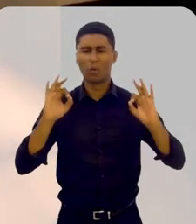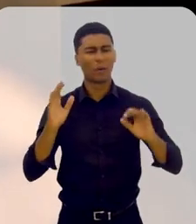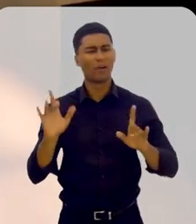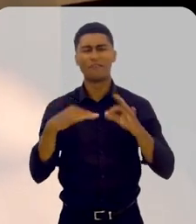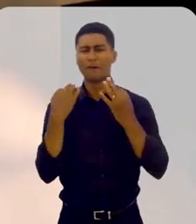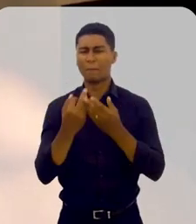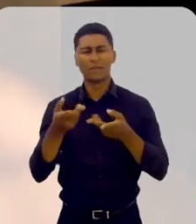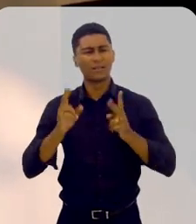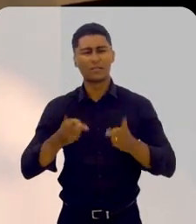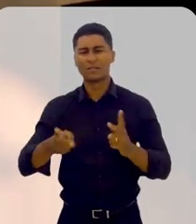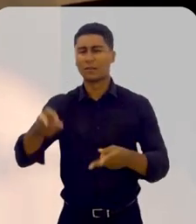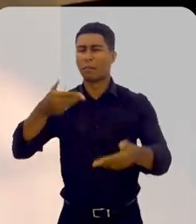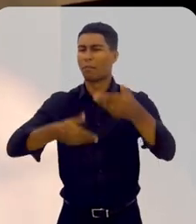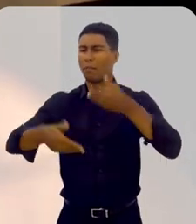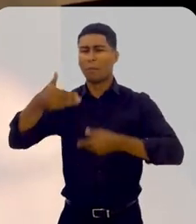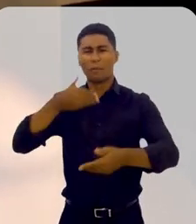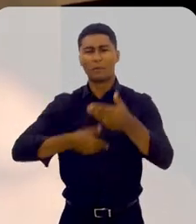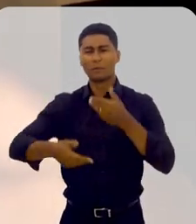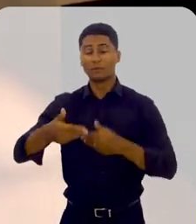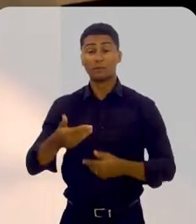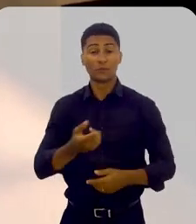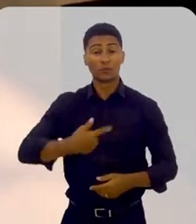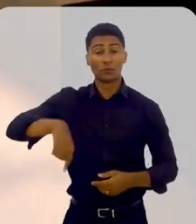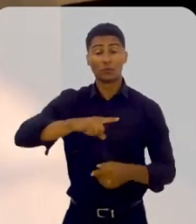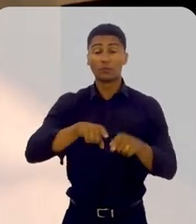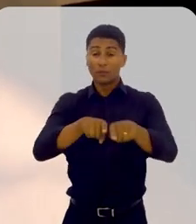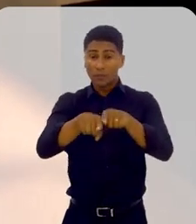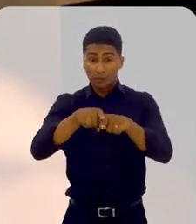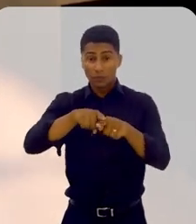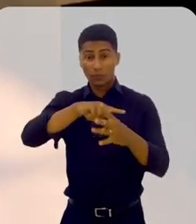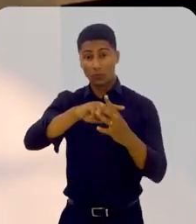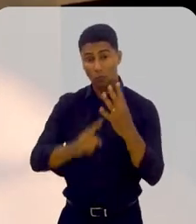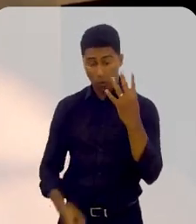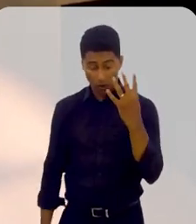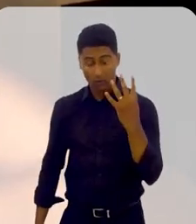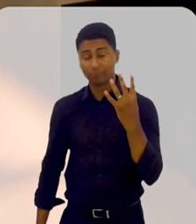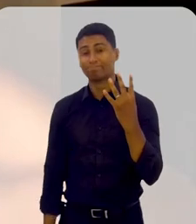muito afetuosa, uma família muito grande, né? Somos quatro irmãos.